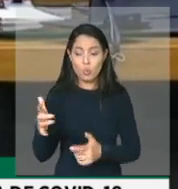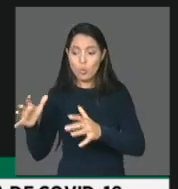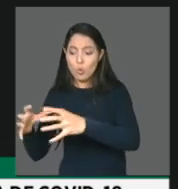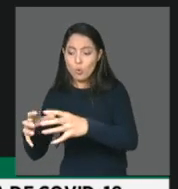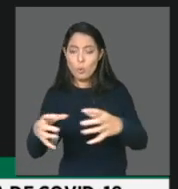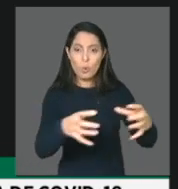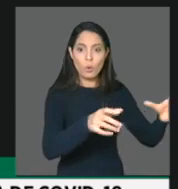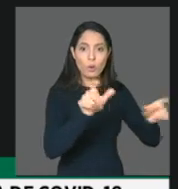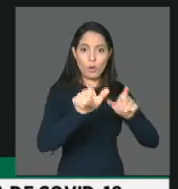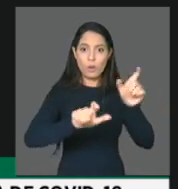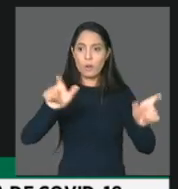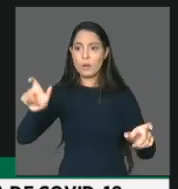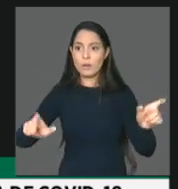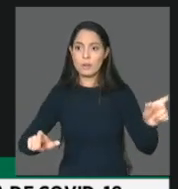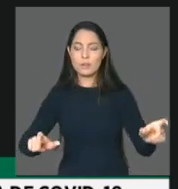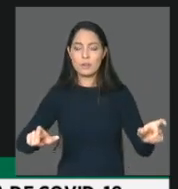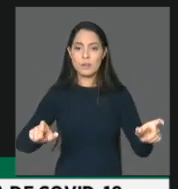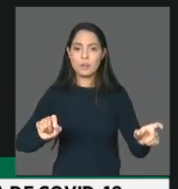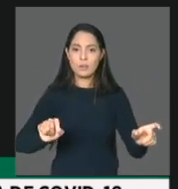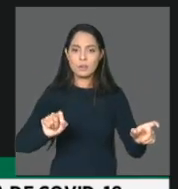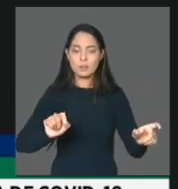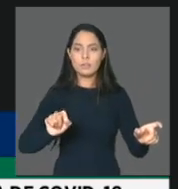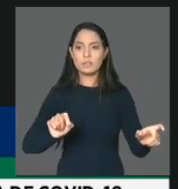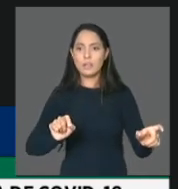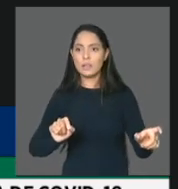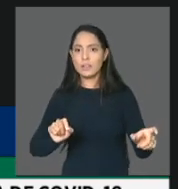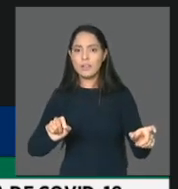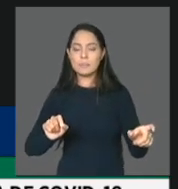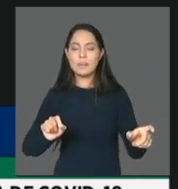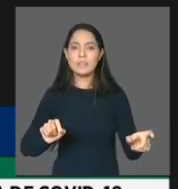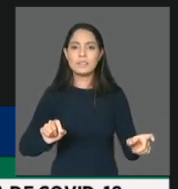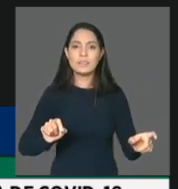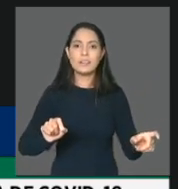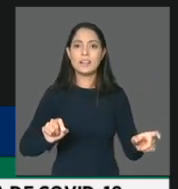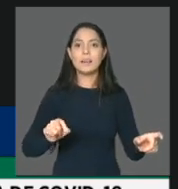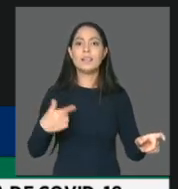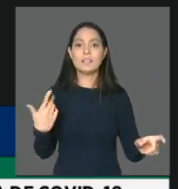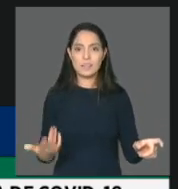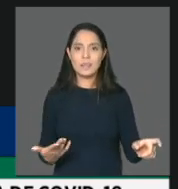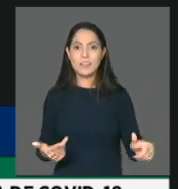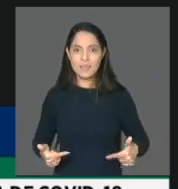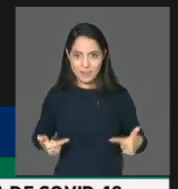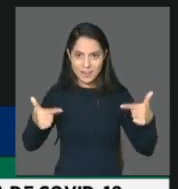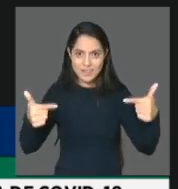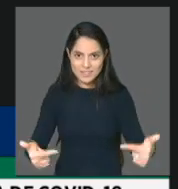investigados por terem financiado com dinheiro público atos